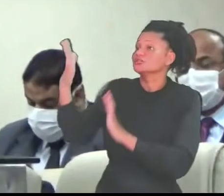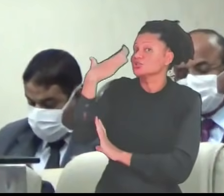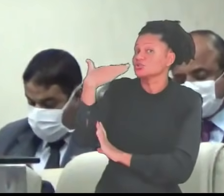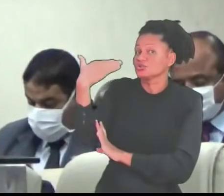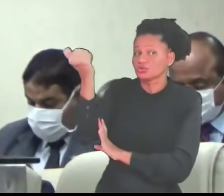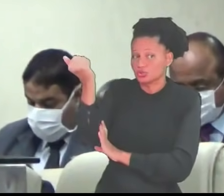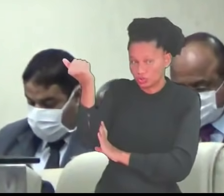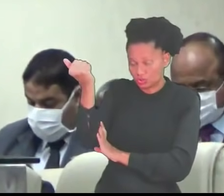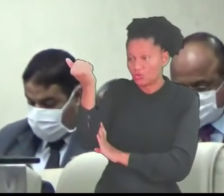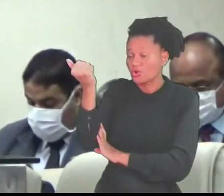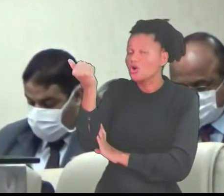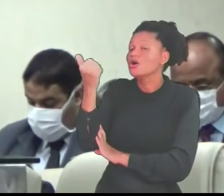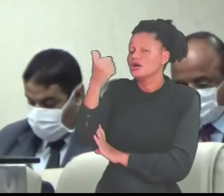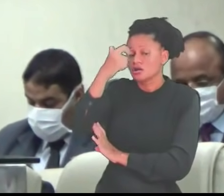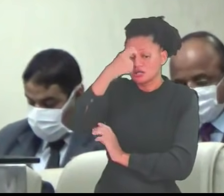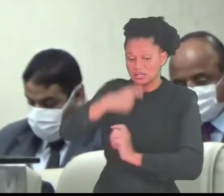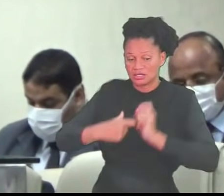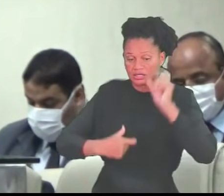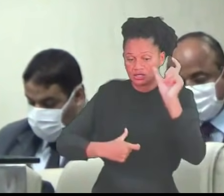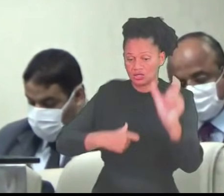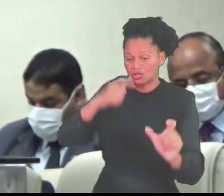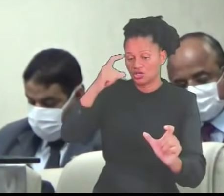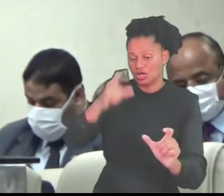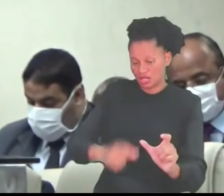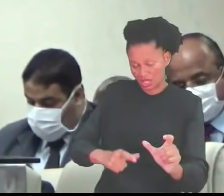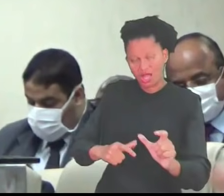para sermos seus